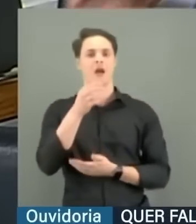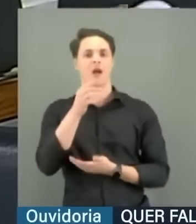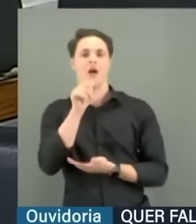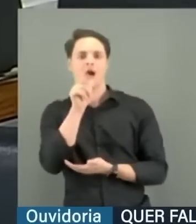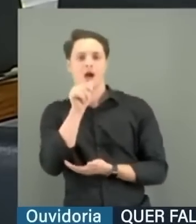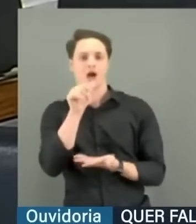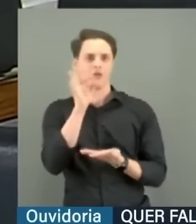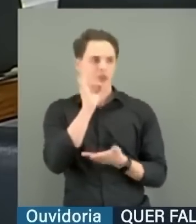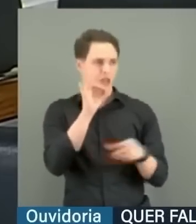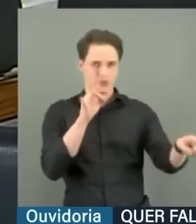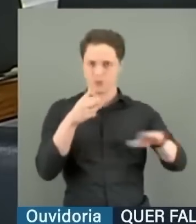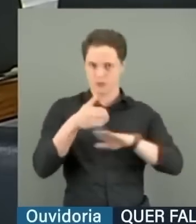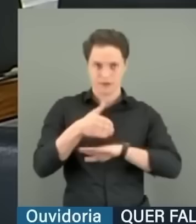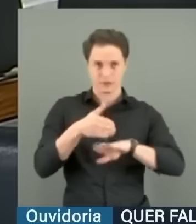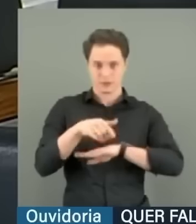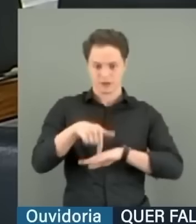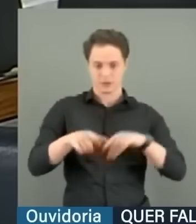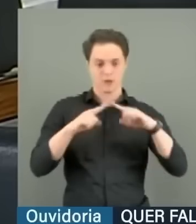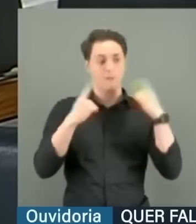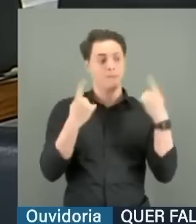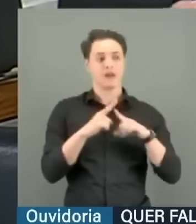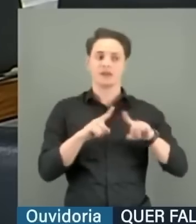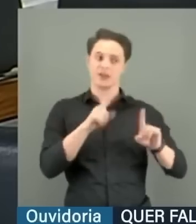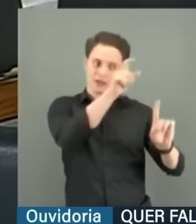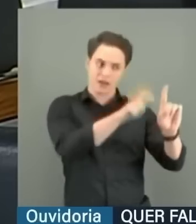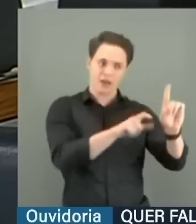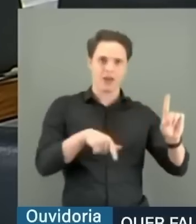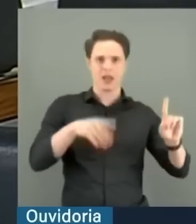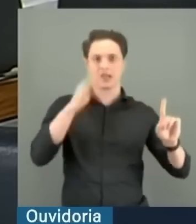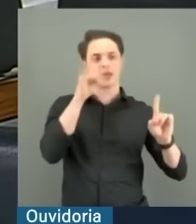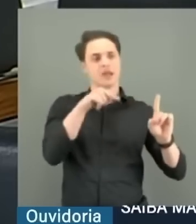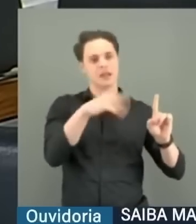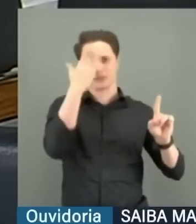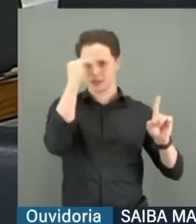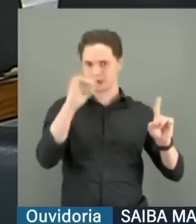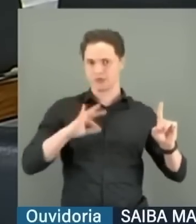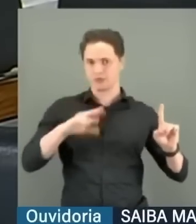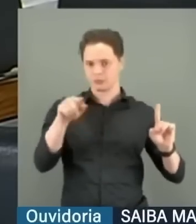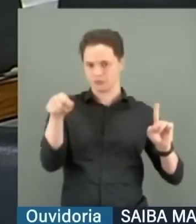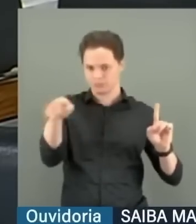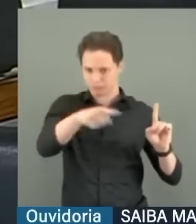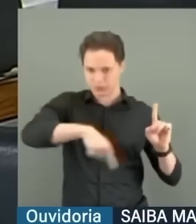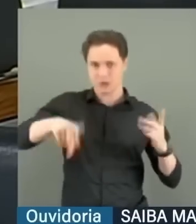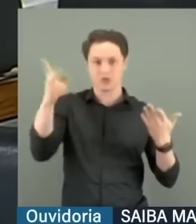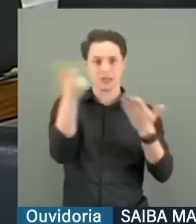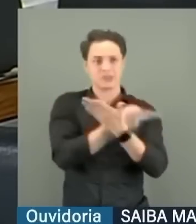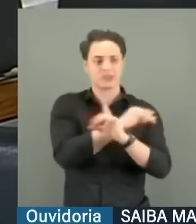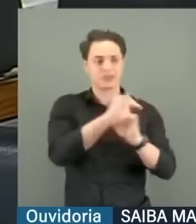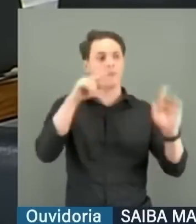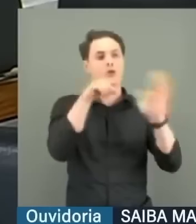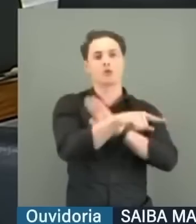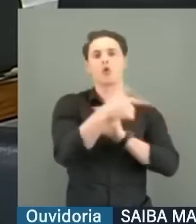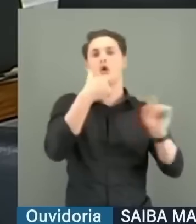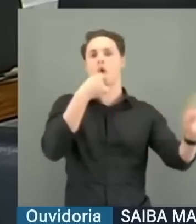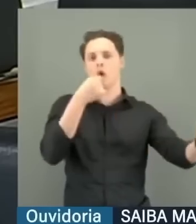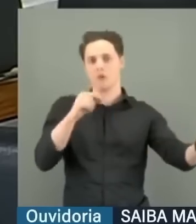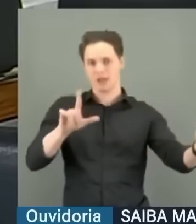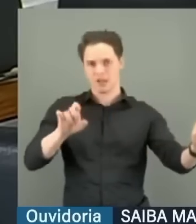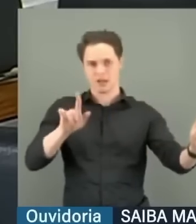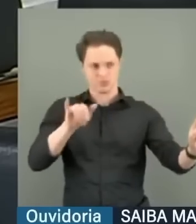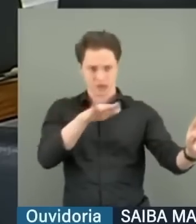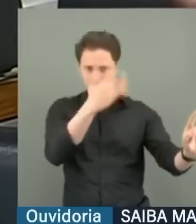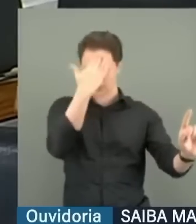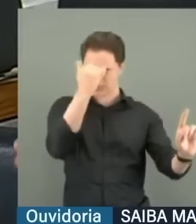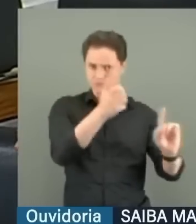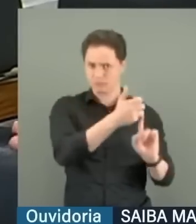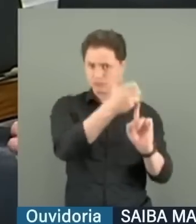ele não participa aqui da reunião, mas ele testemunha. Sim. Ele sabe de tudo que está acontecendo. Se eu perguntar para o Leandro o que aconteceu no dia de hoje, o Leandro